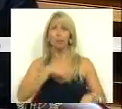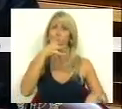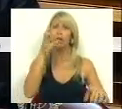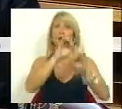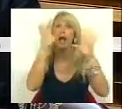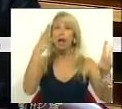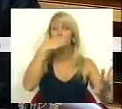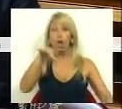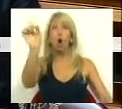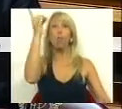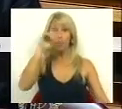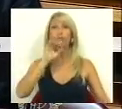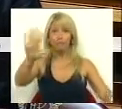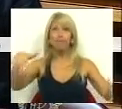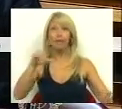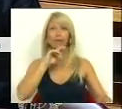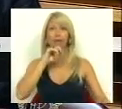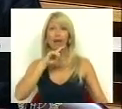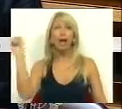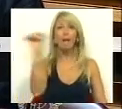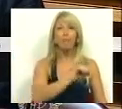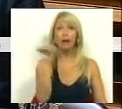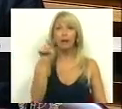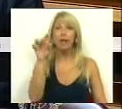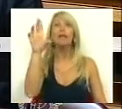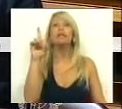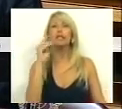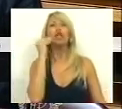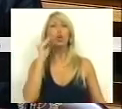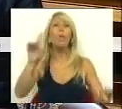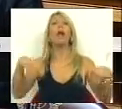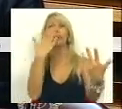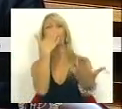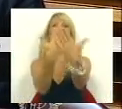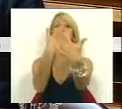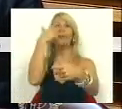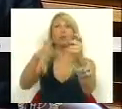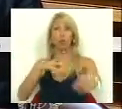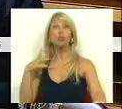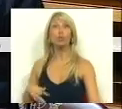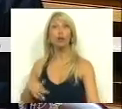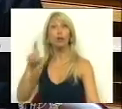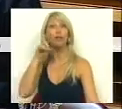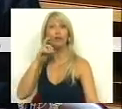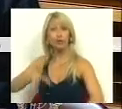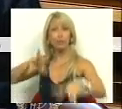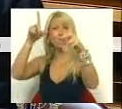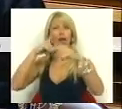apagar estes 16 meses, como é que depois se apresentavam aos portugueses? Como defensores do progresso,